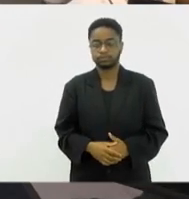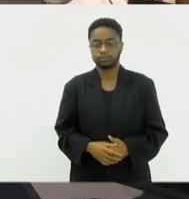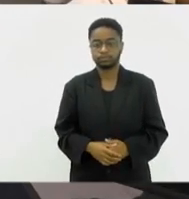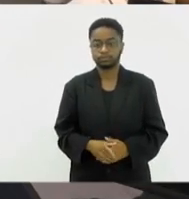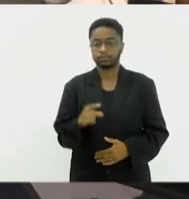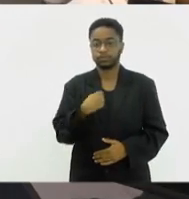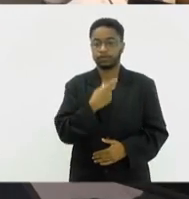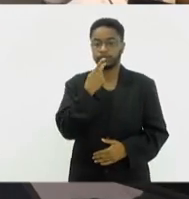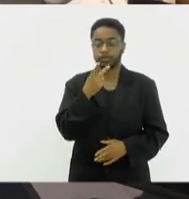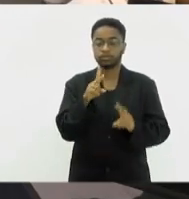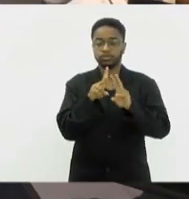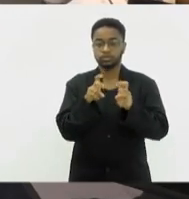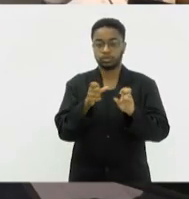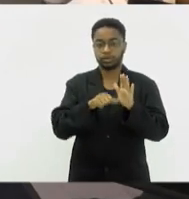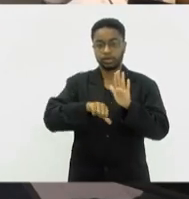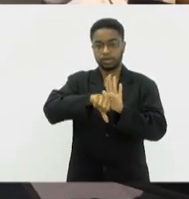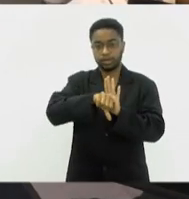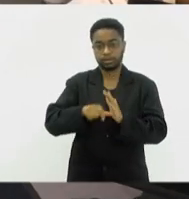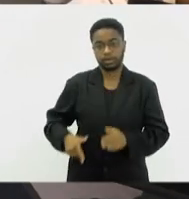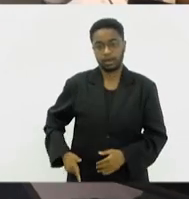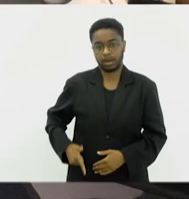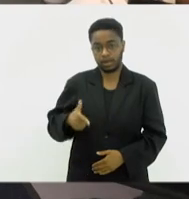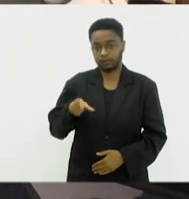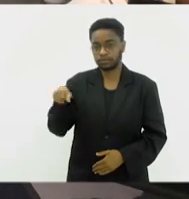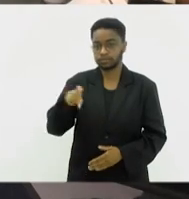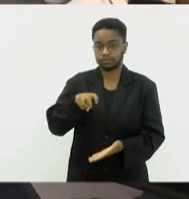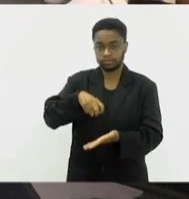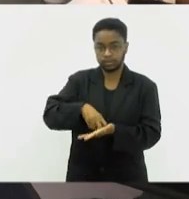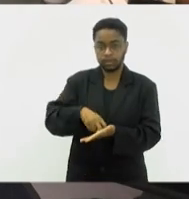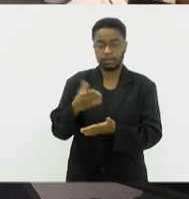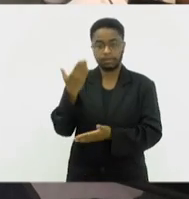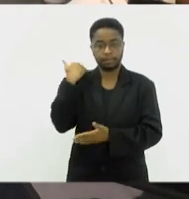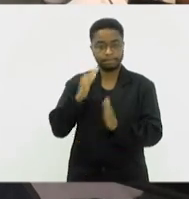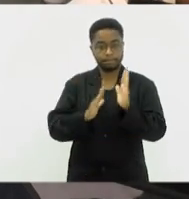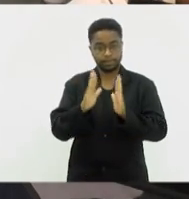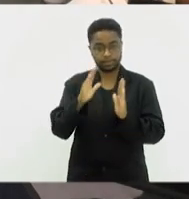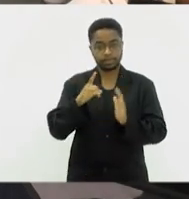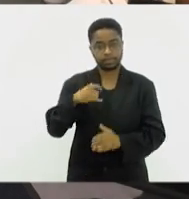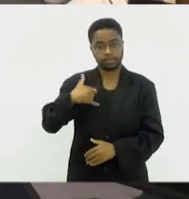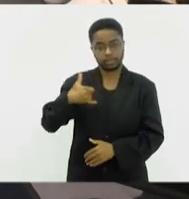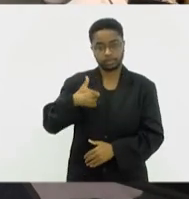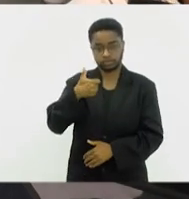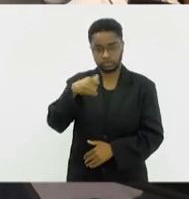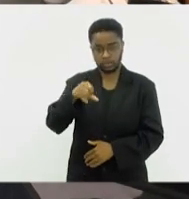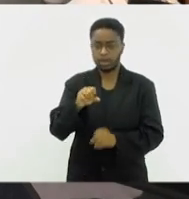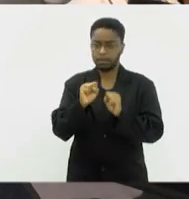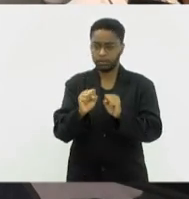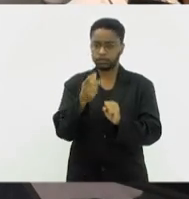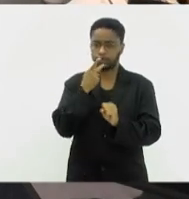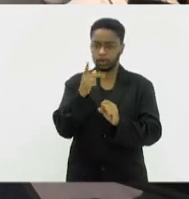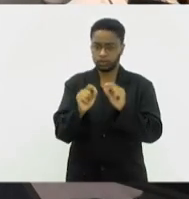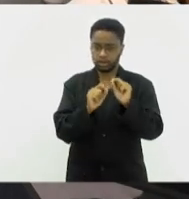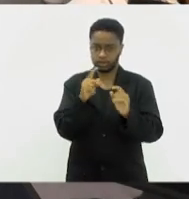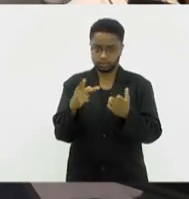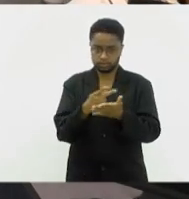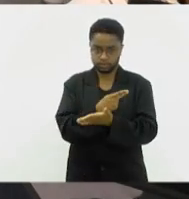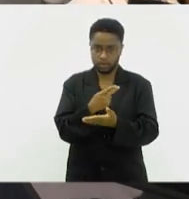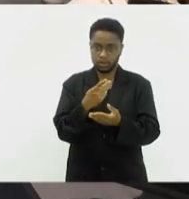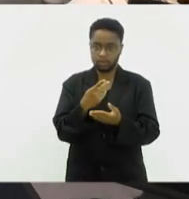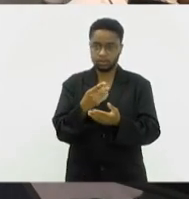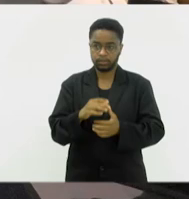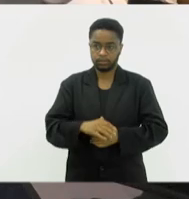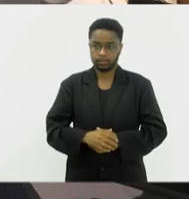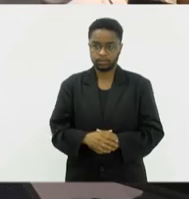crime de porte de arma que o senhor foi condenado quando tinha 19 anos. O senhor pode ser mais preciso sobre as circunstâncias em que ocorreram?